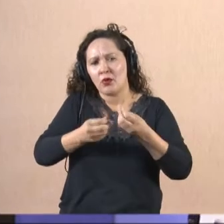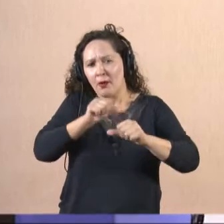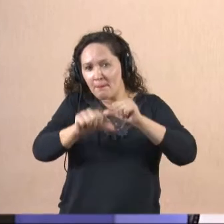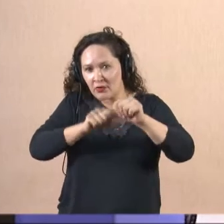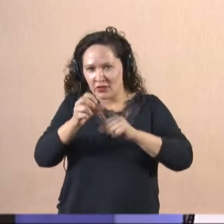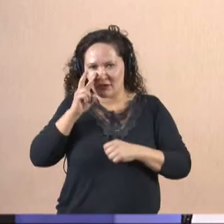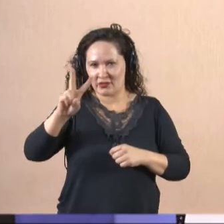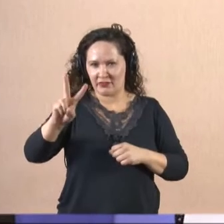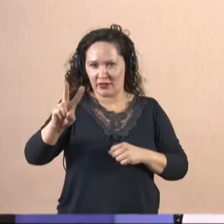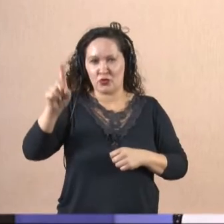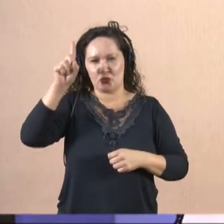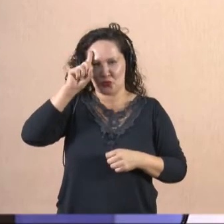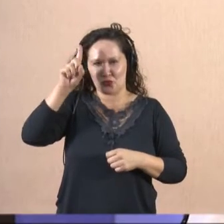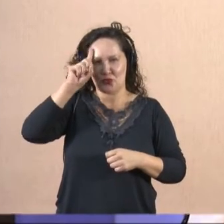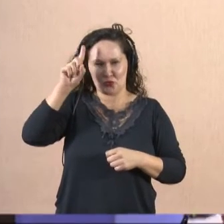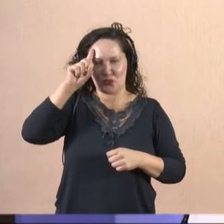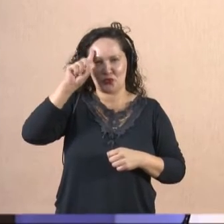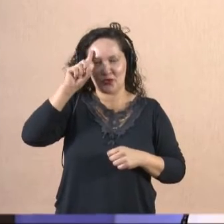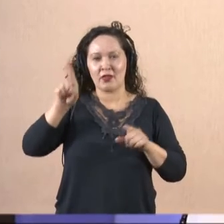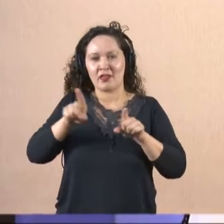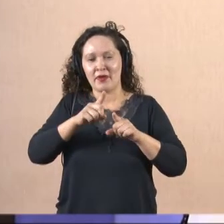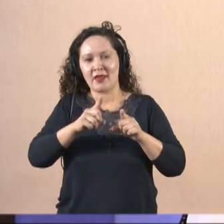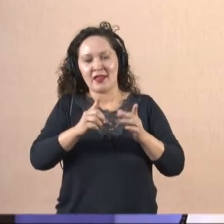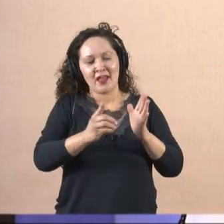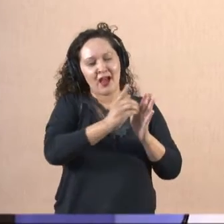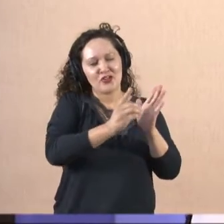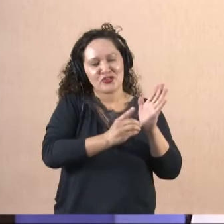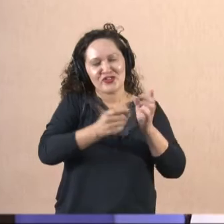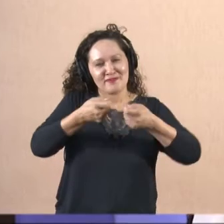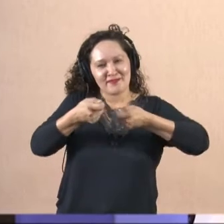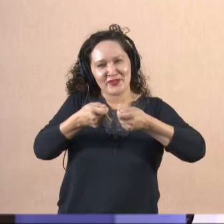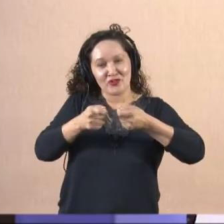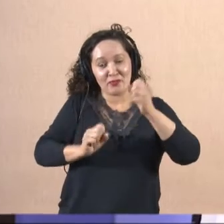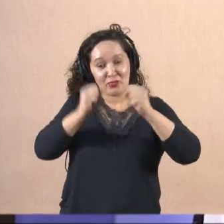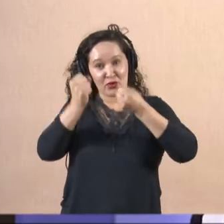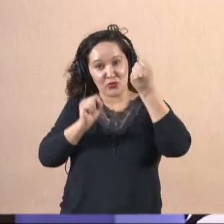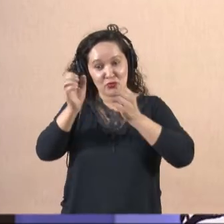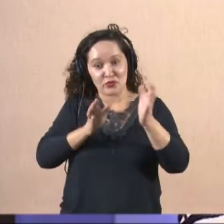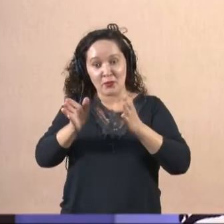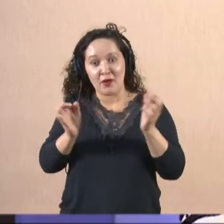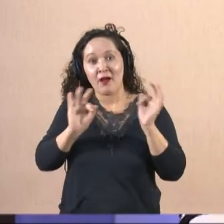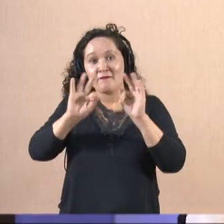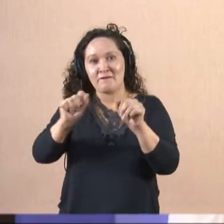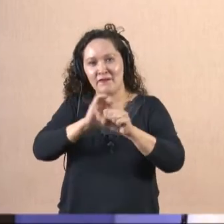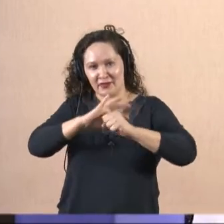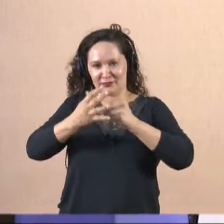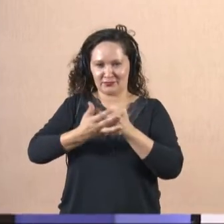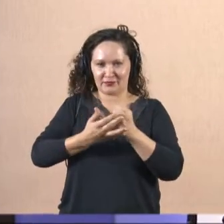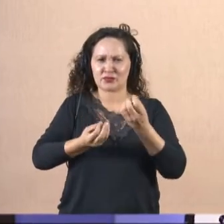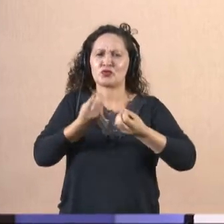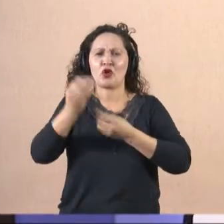ser previstas tanto na rotina diária quanto nas dinâmicas da economia e da indústria no período pós pandemia